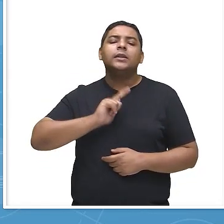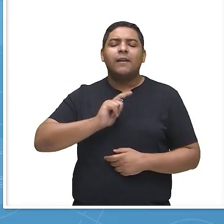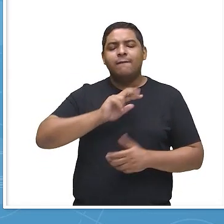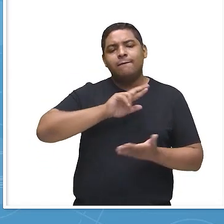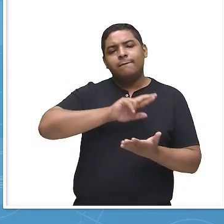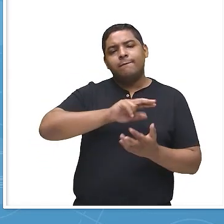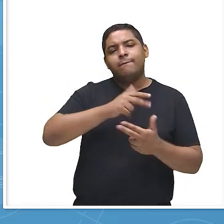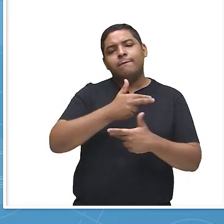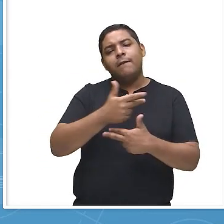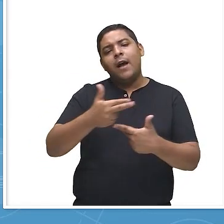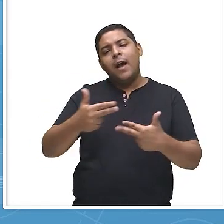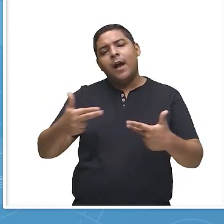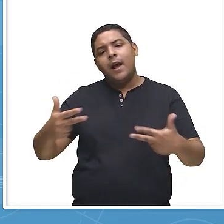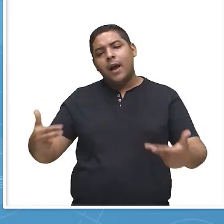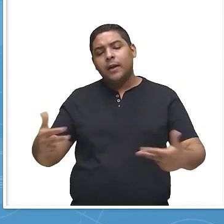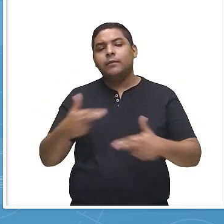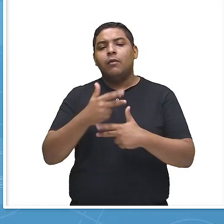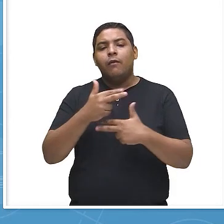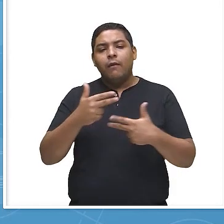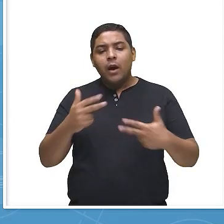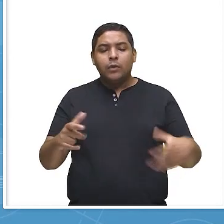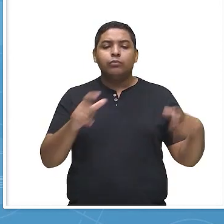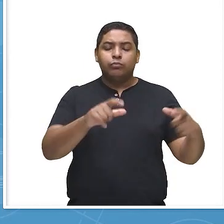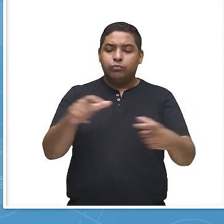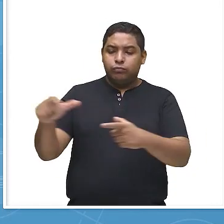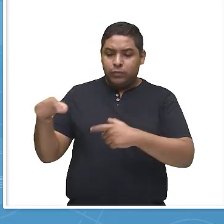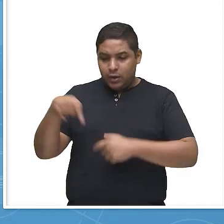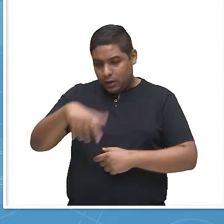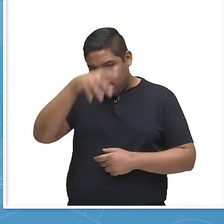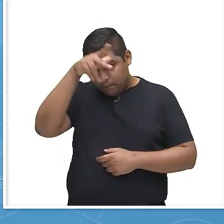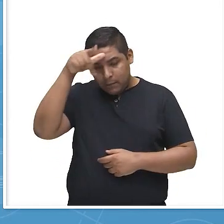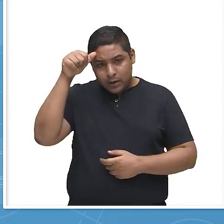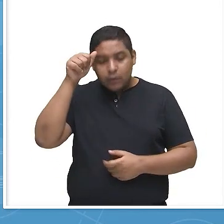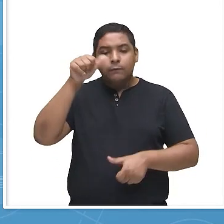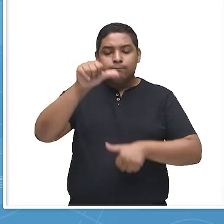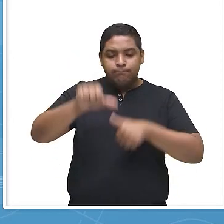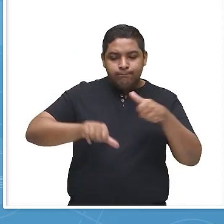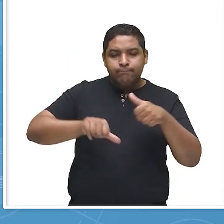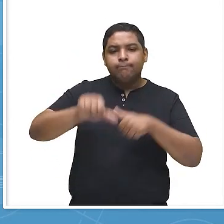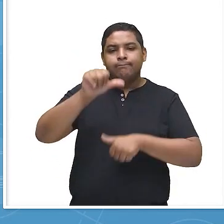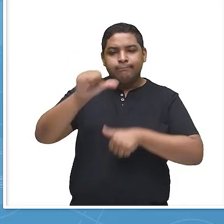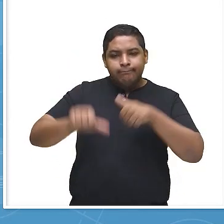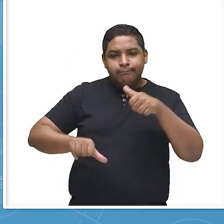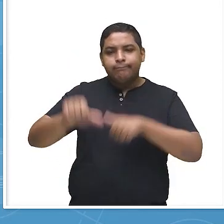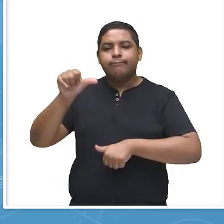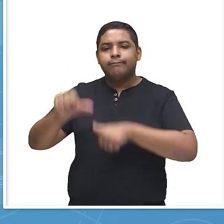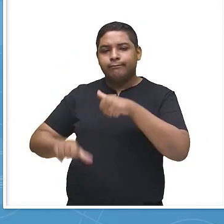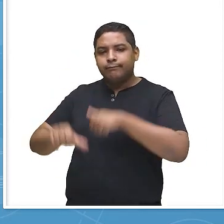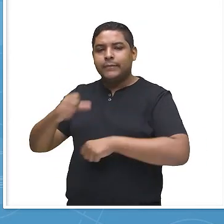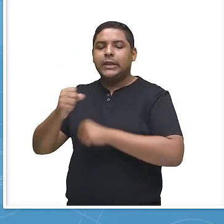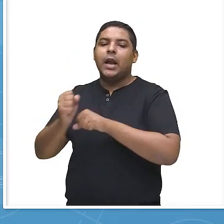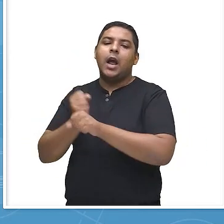que foram transformados ao longo de muitos anos. Vários bairros aqui na cidade